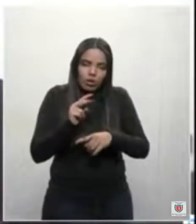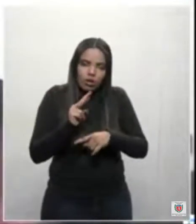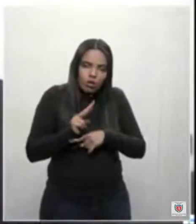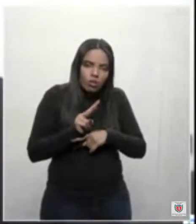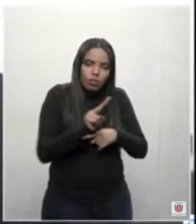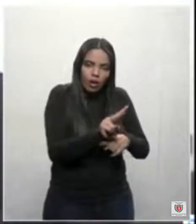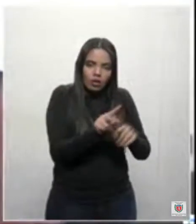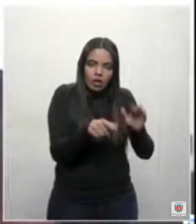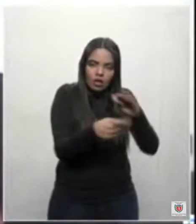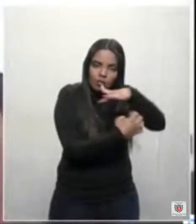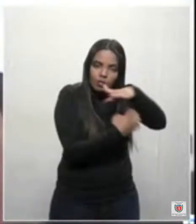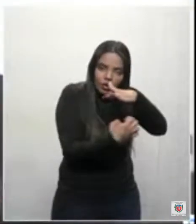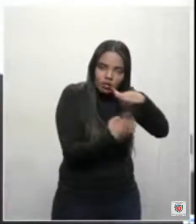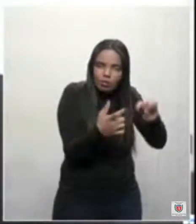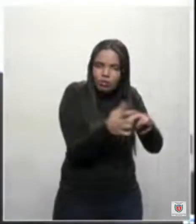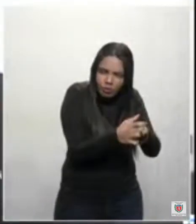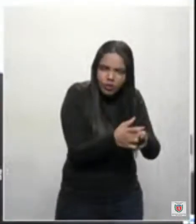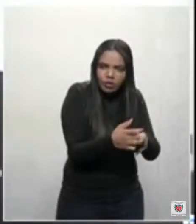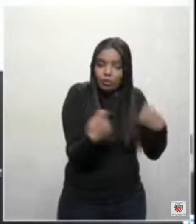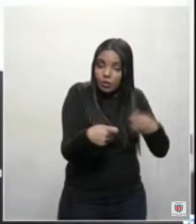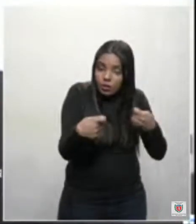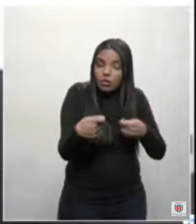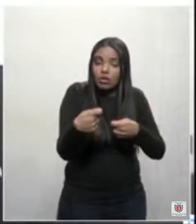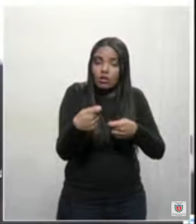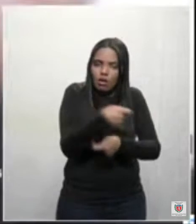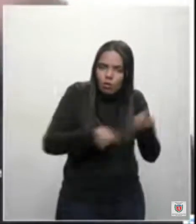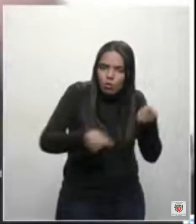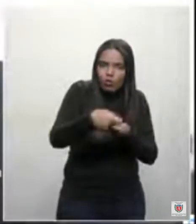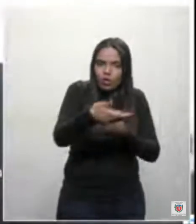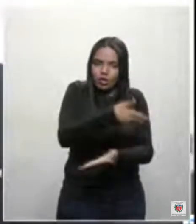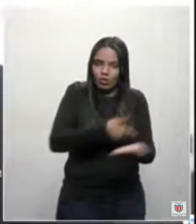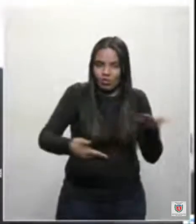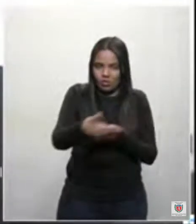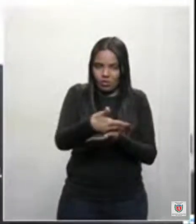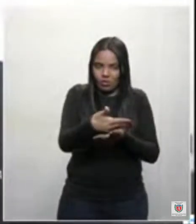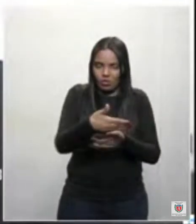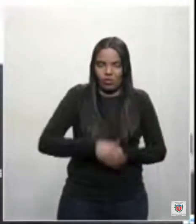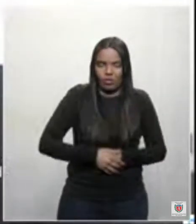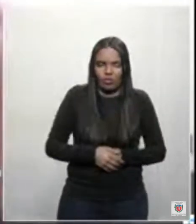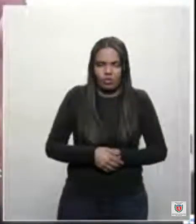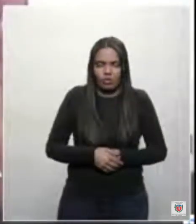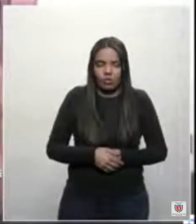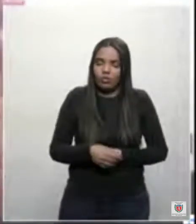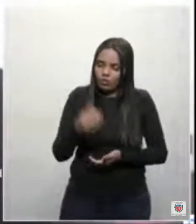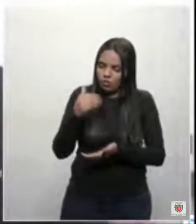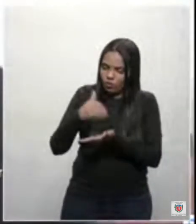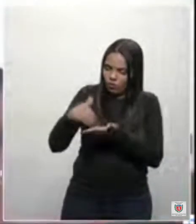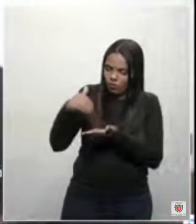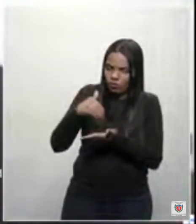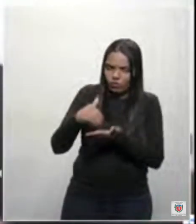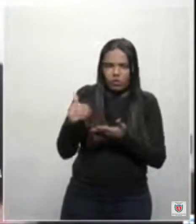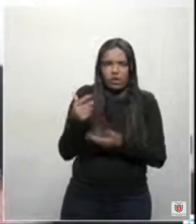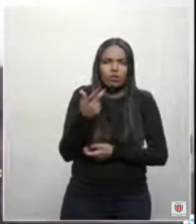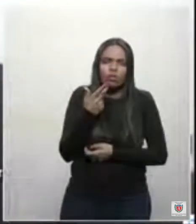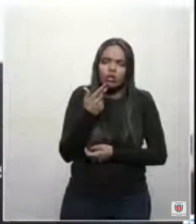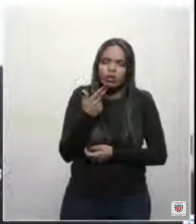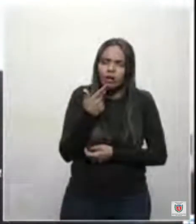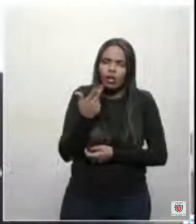a economia girar. É essa a questão que eu pergunto a Vossa Excelência. E, se possível, secretário, me dê um prazo,